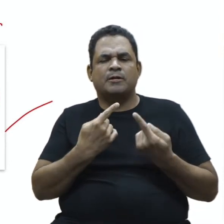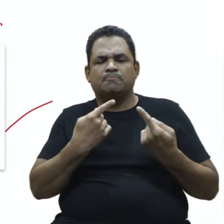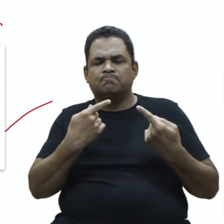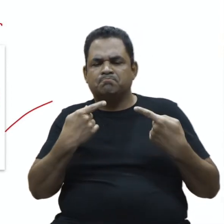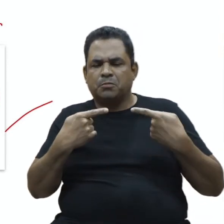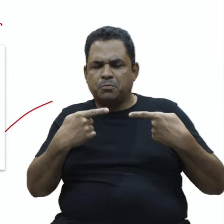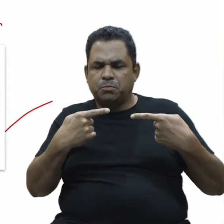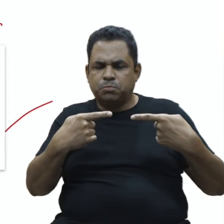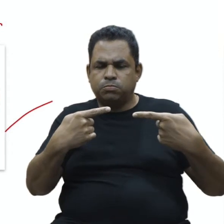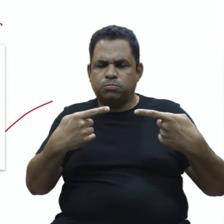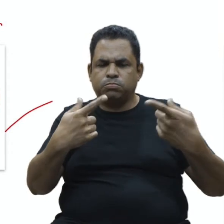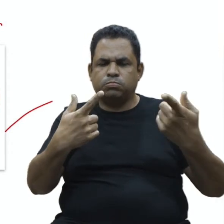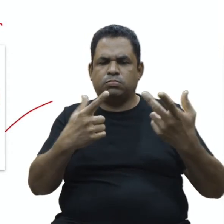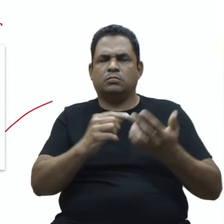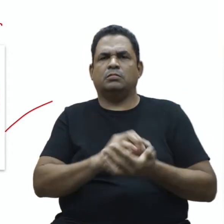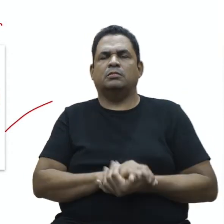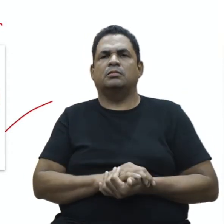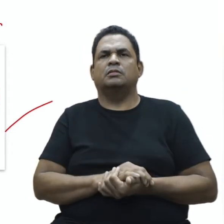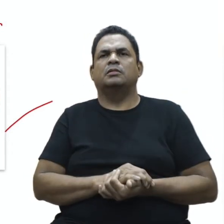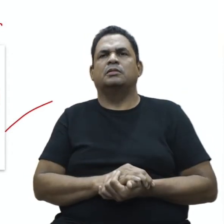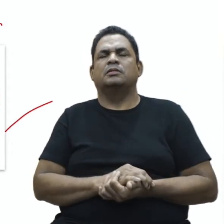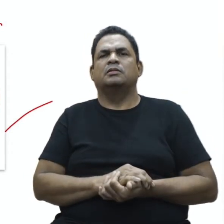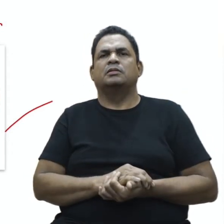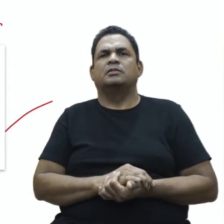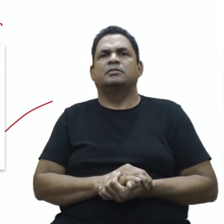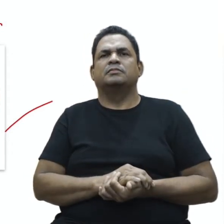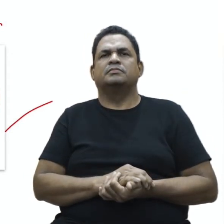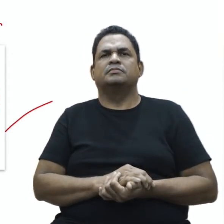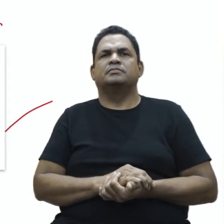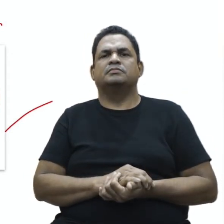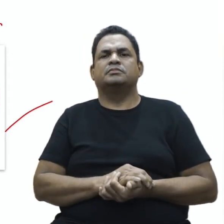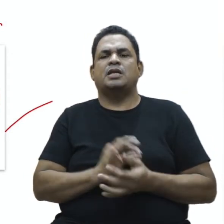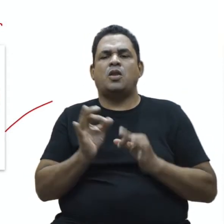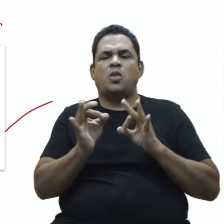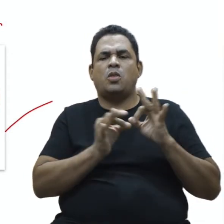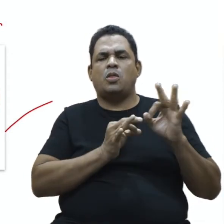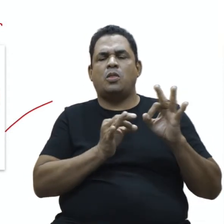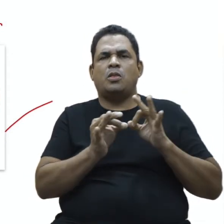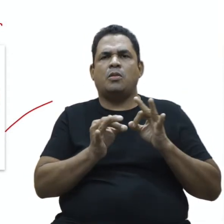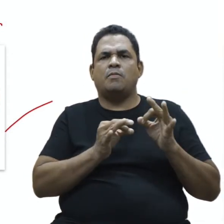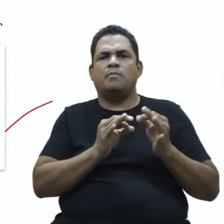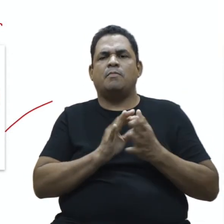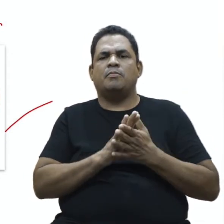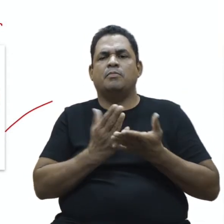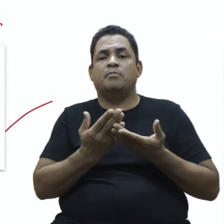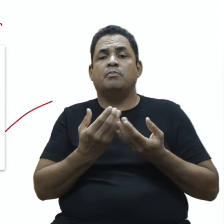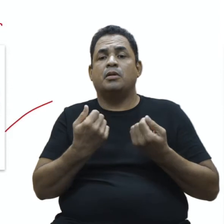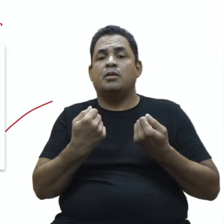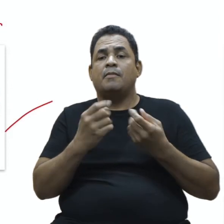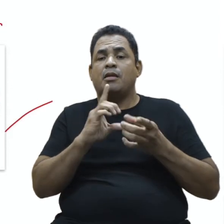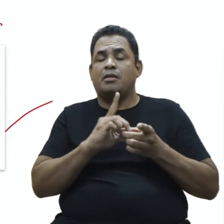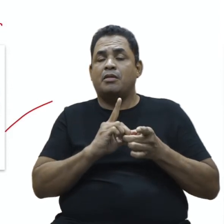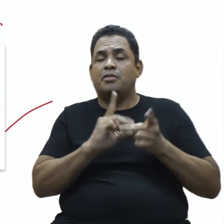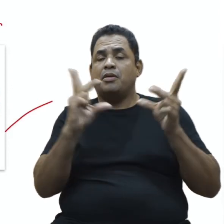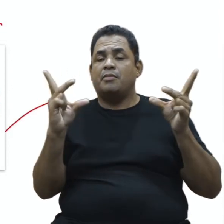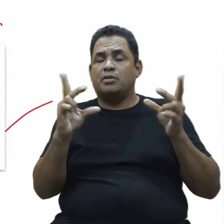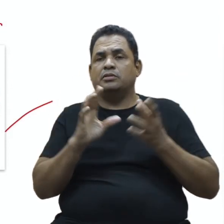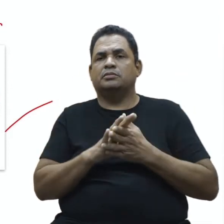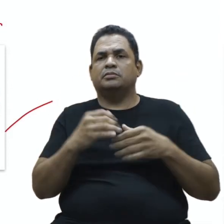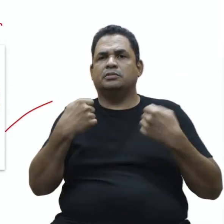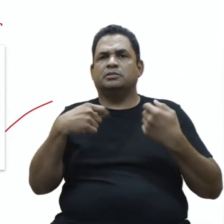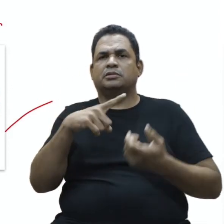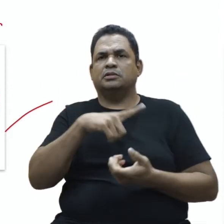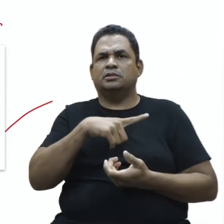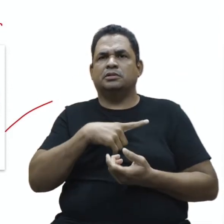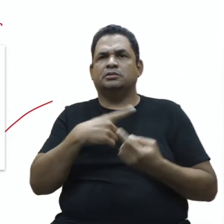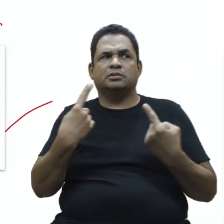não, muita rivalidade. Então isso é formado pelo campo democrático e tem que existir os